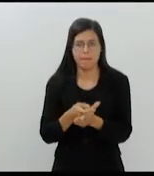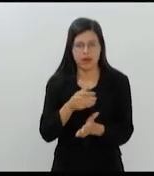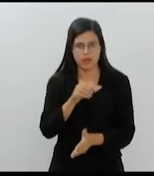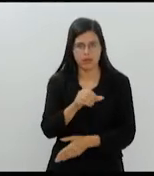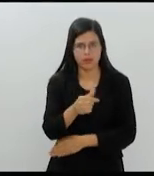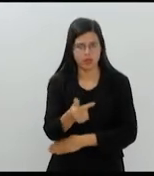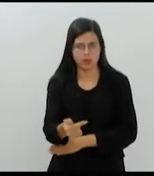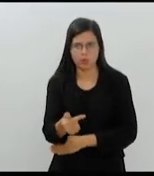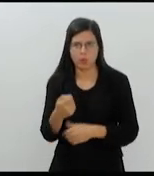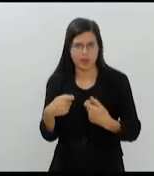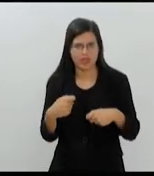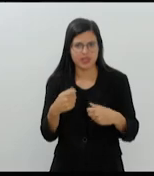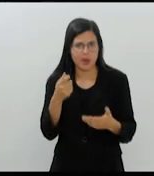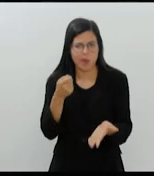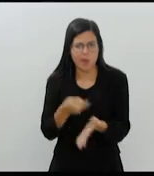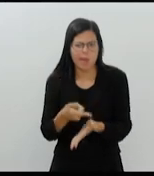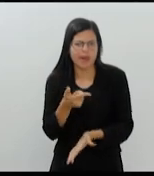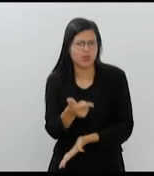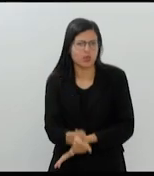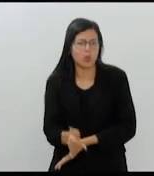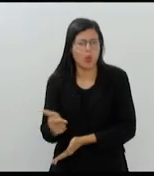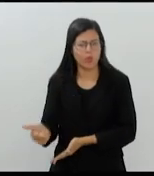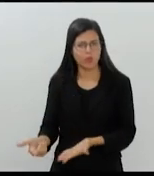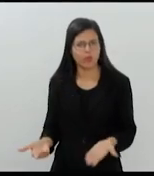agora. Ou vai pagar duas vezes